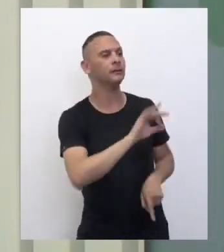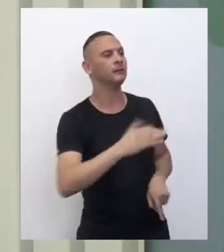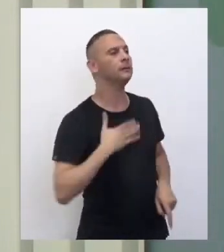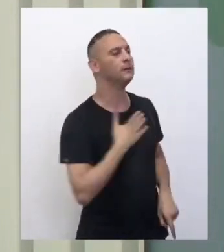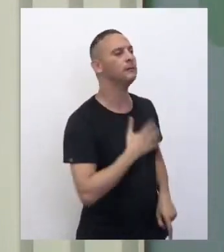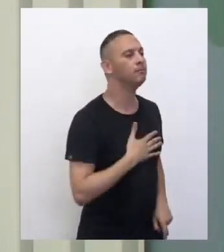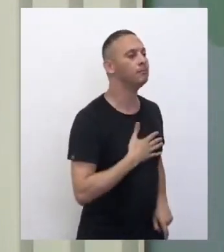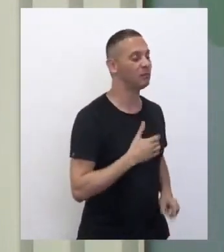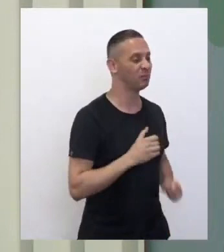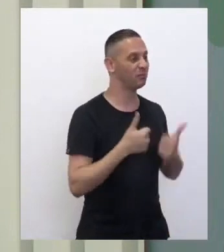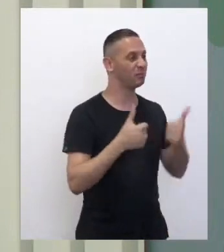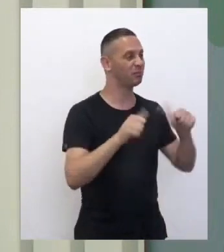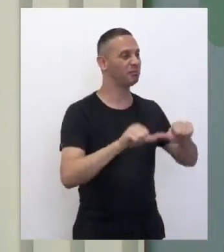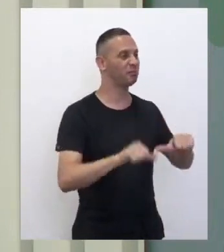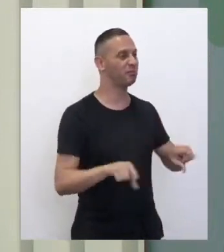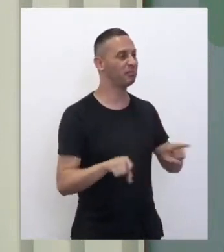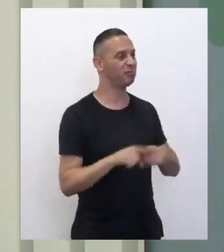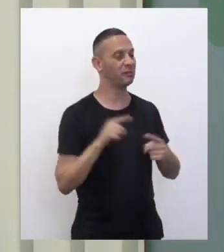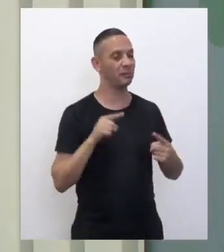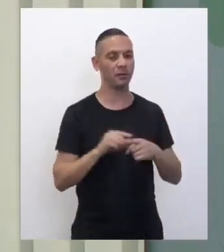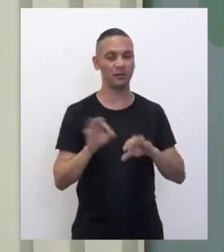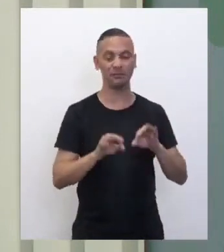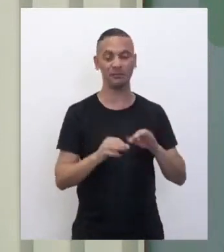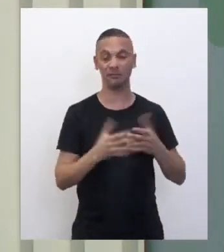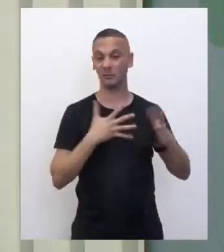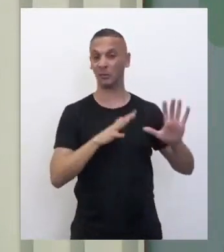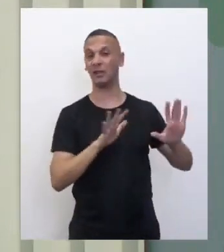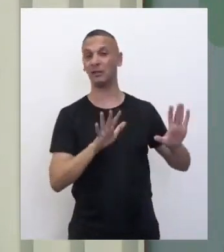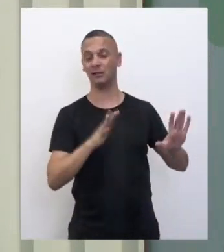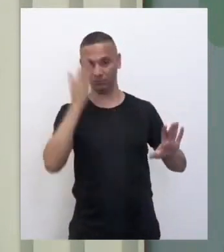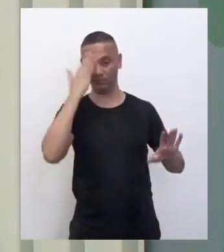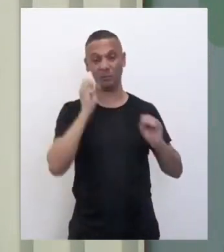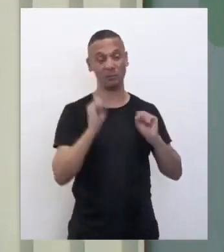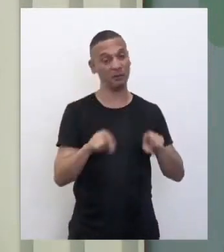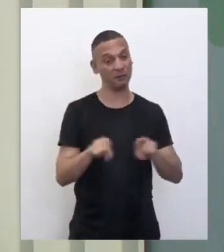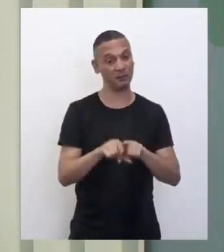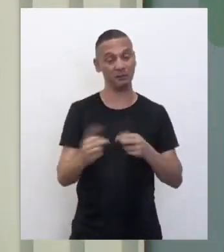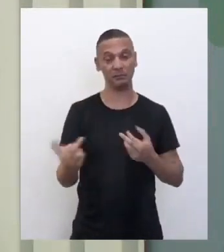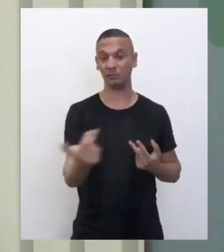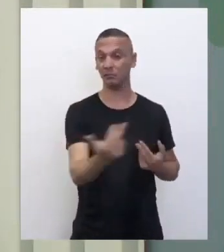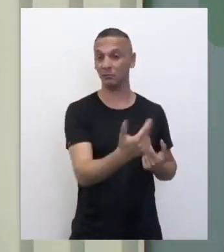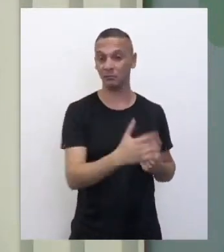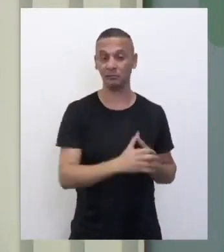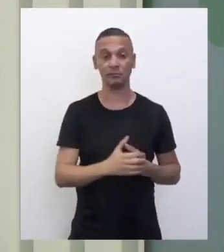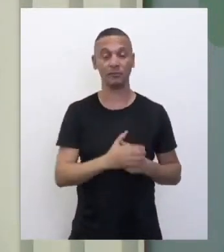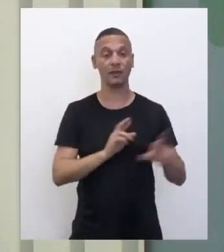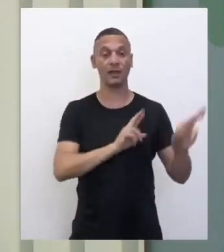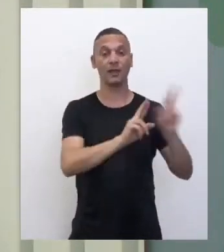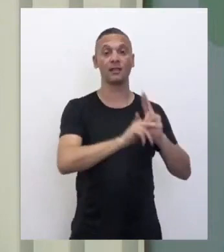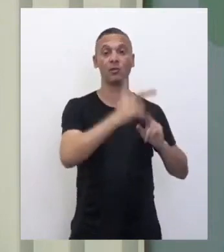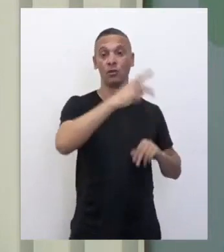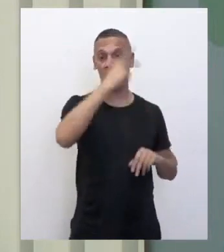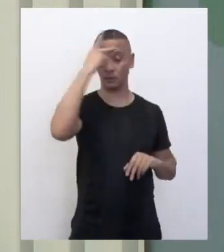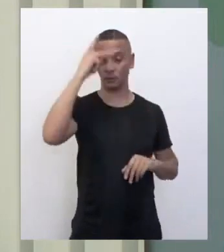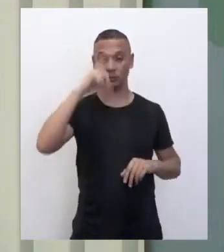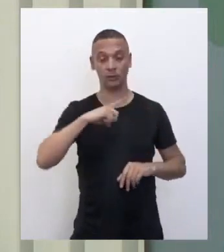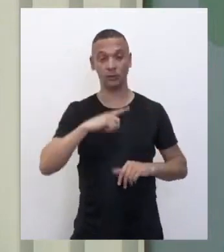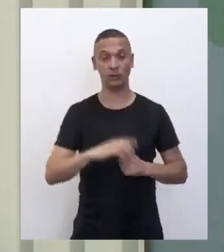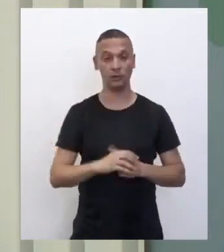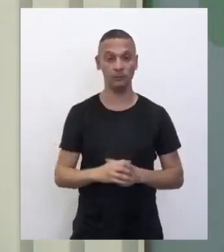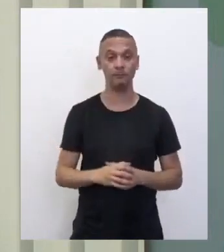contrário, ser uma experiência tão negativa que eu olho para aquilo e falo, isso eu não quero para mim. Ainda assim foi a partir da relação com o outro que isso se